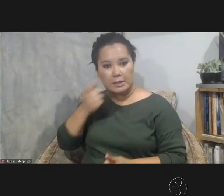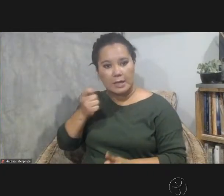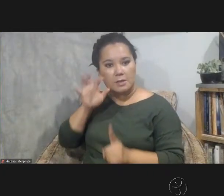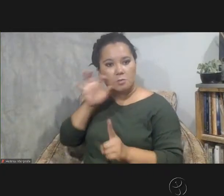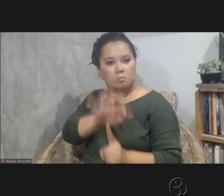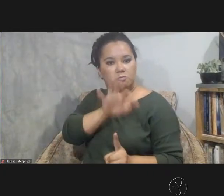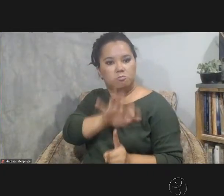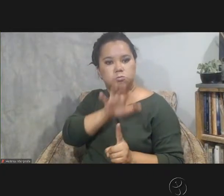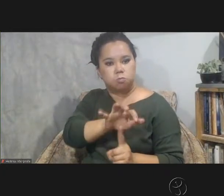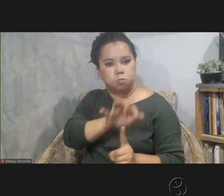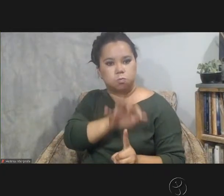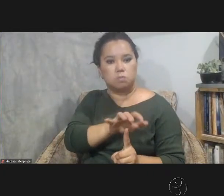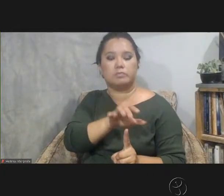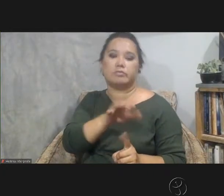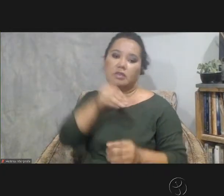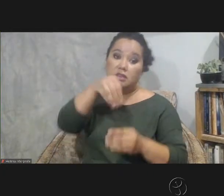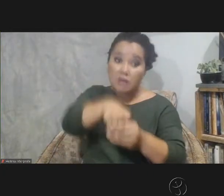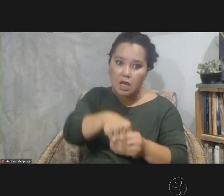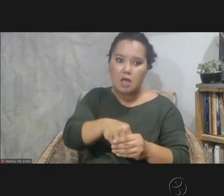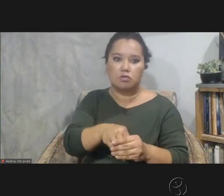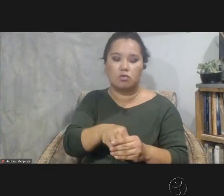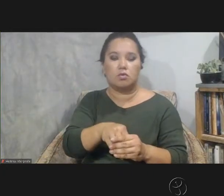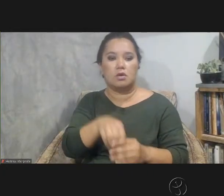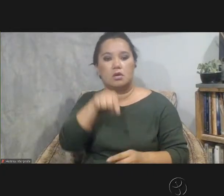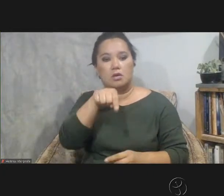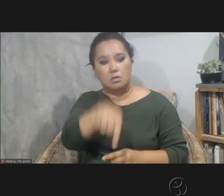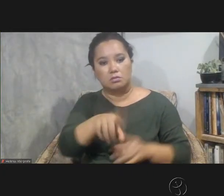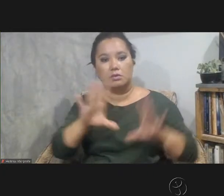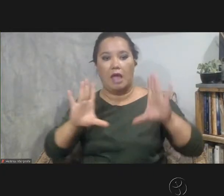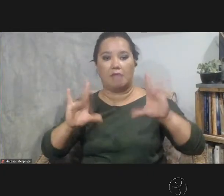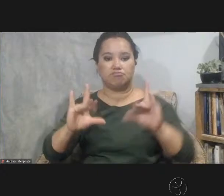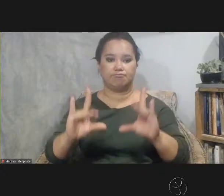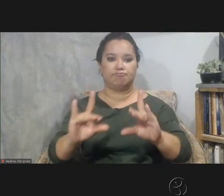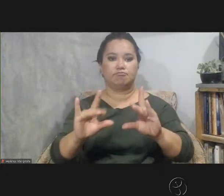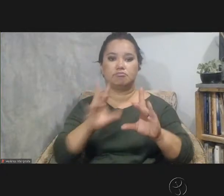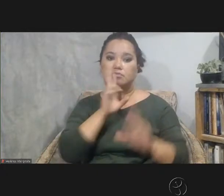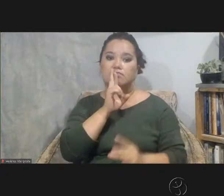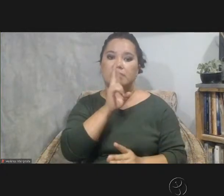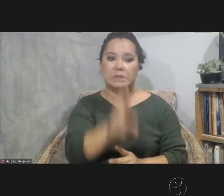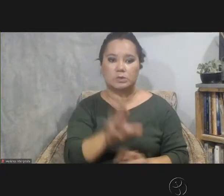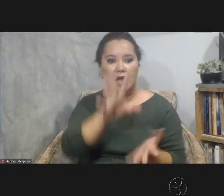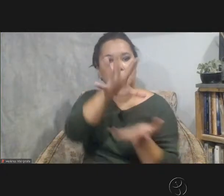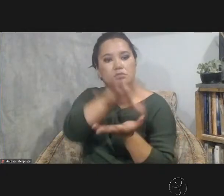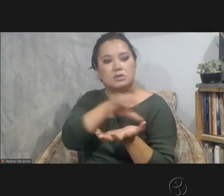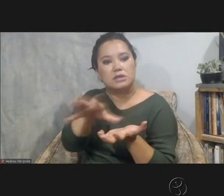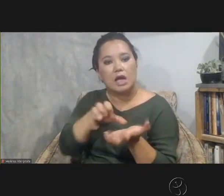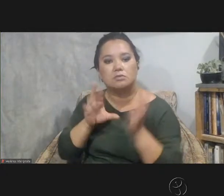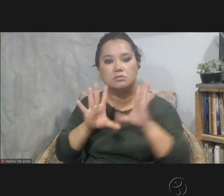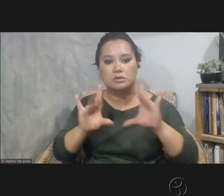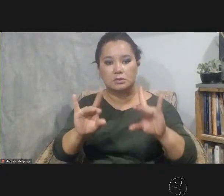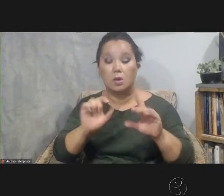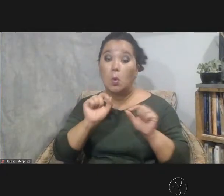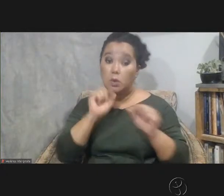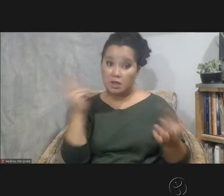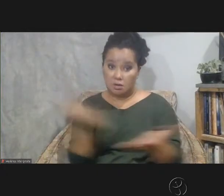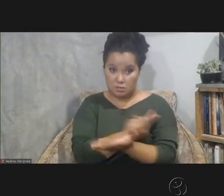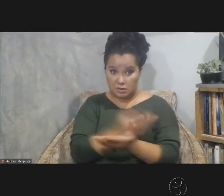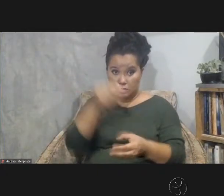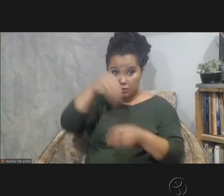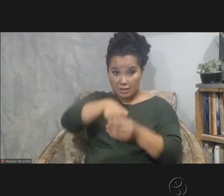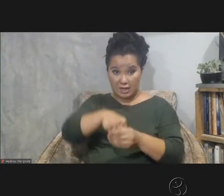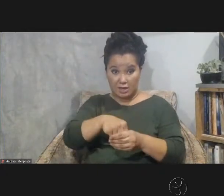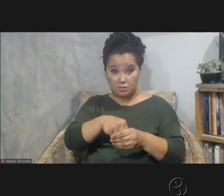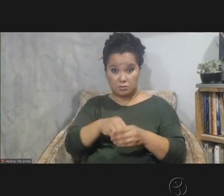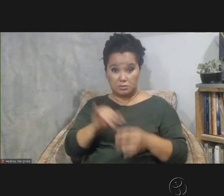Então, temos experiência direta com isso. O que aconteceu nas instituições educacionais, ela